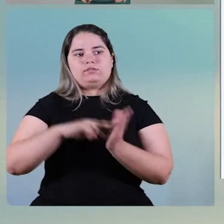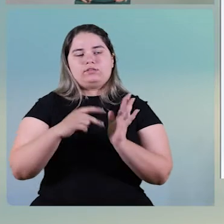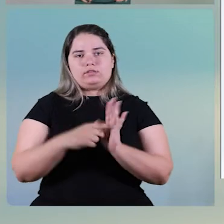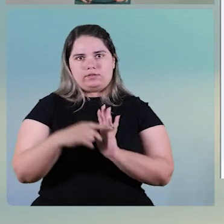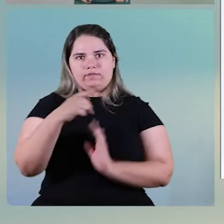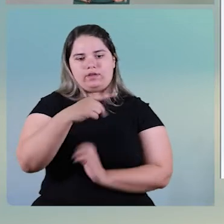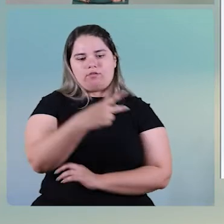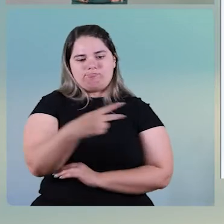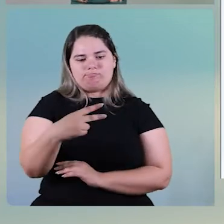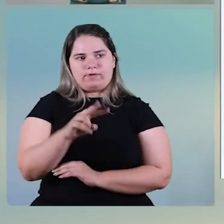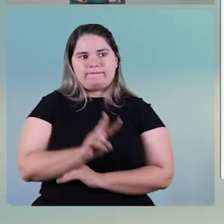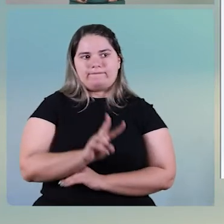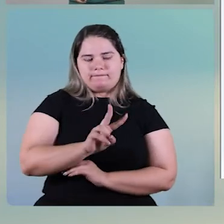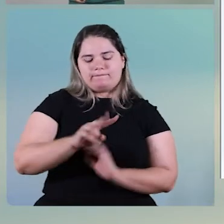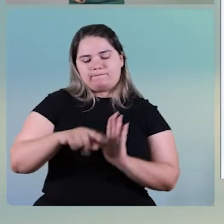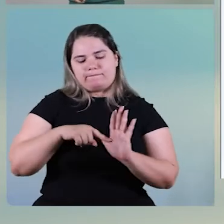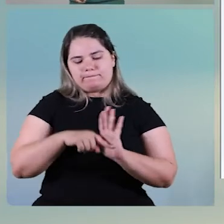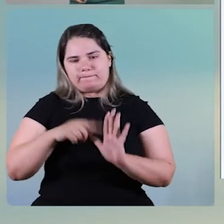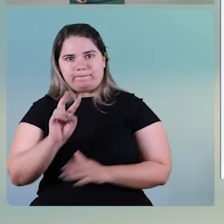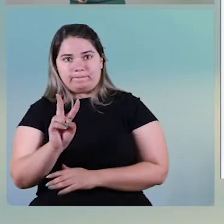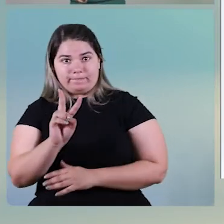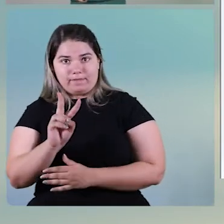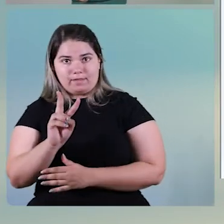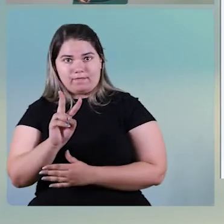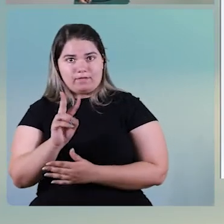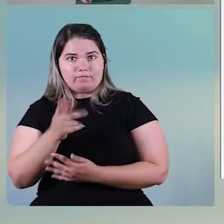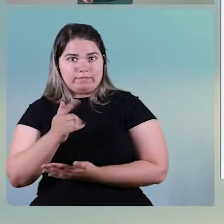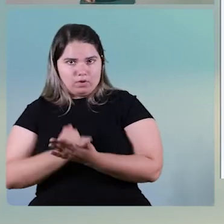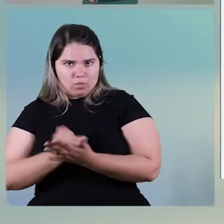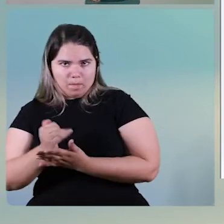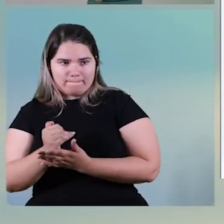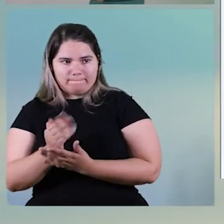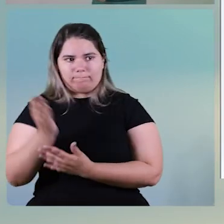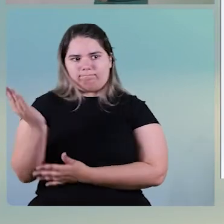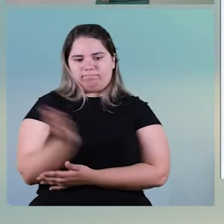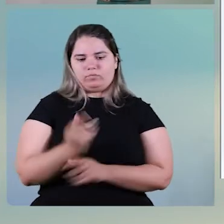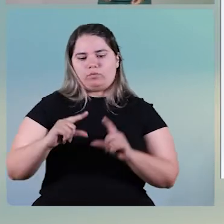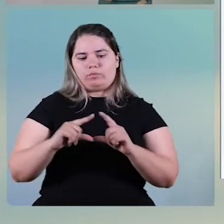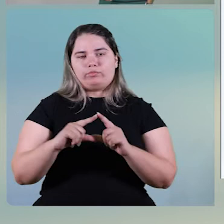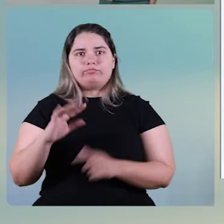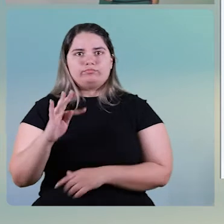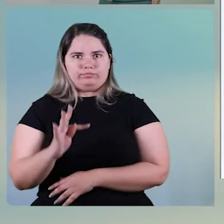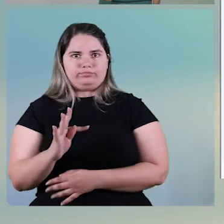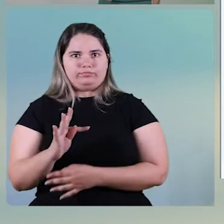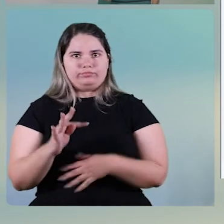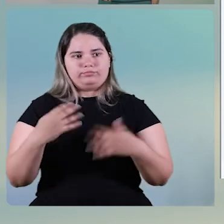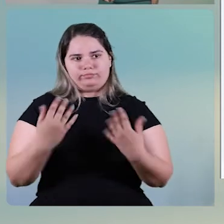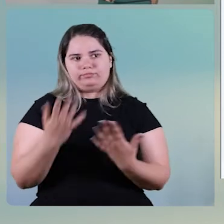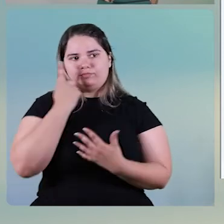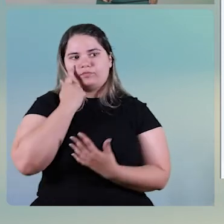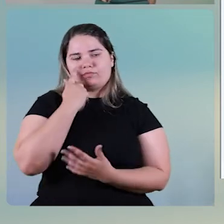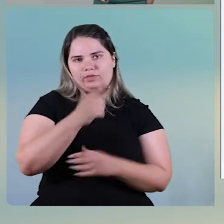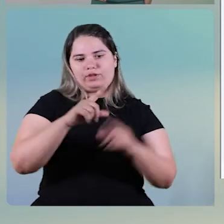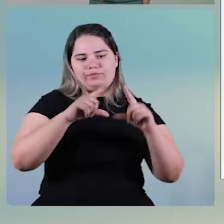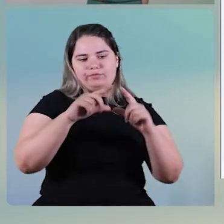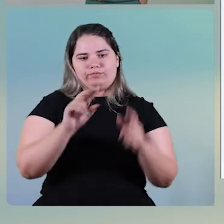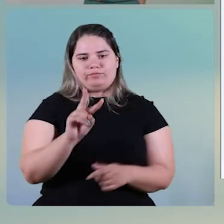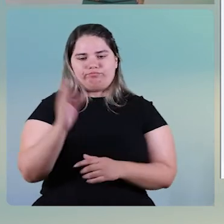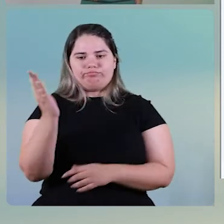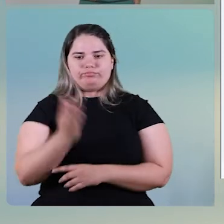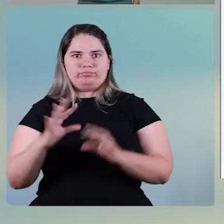o intervalo de tempo. Na unidade SI, a velocidade é metro por segundo